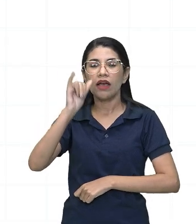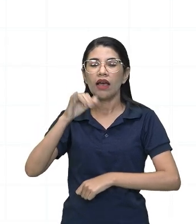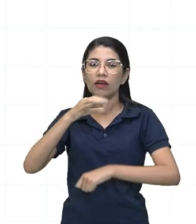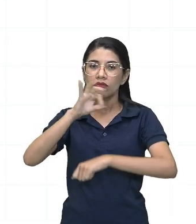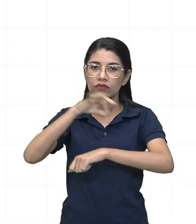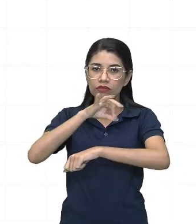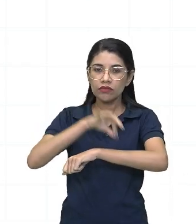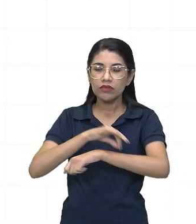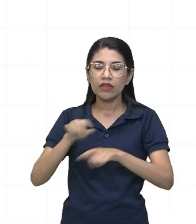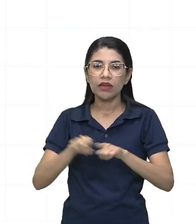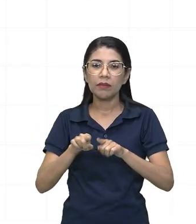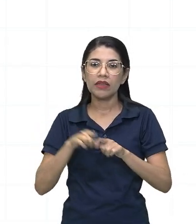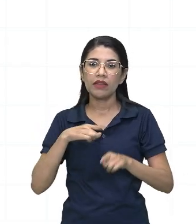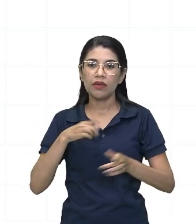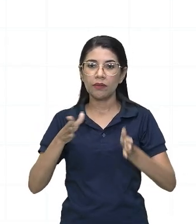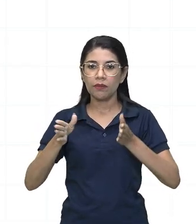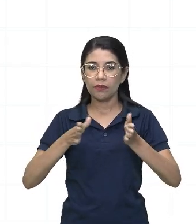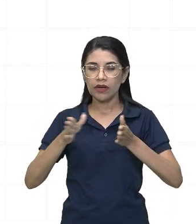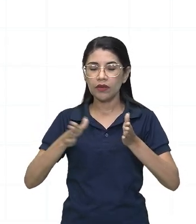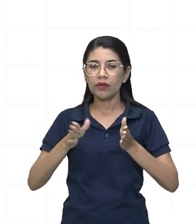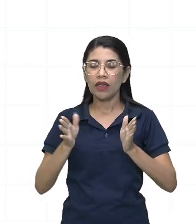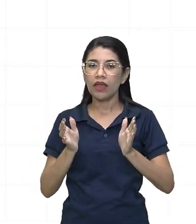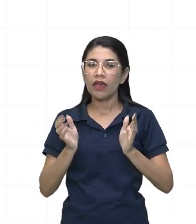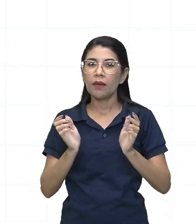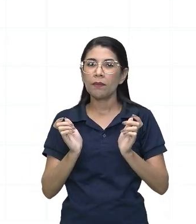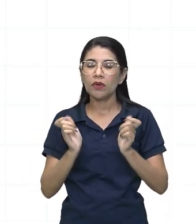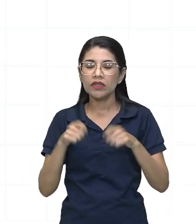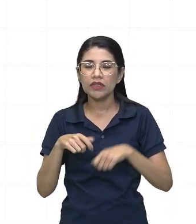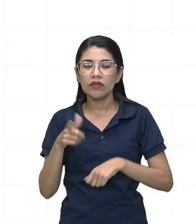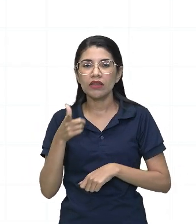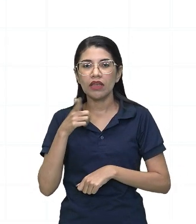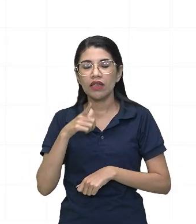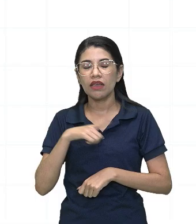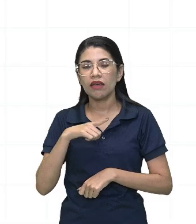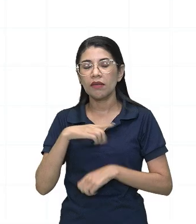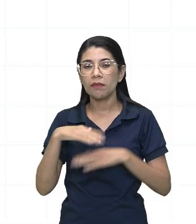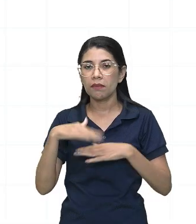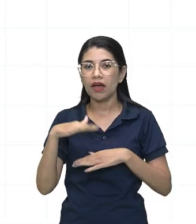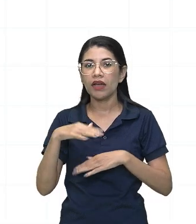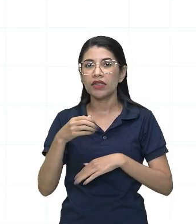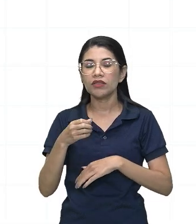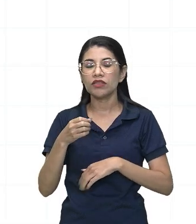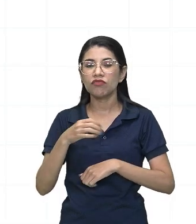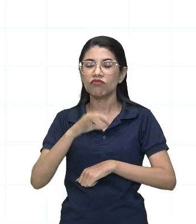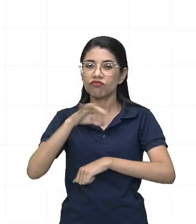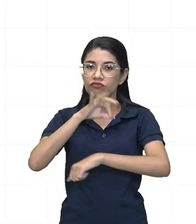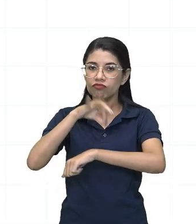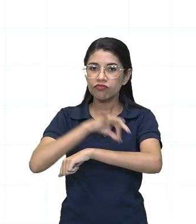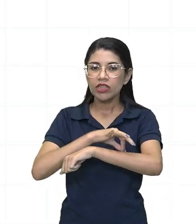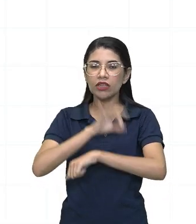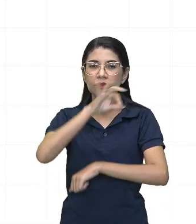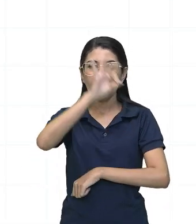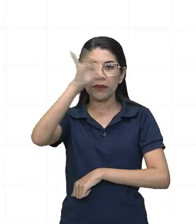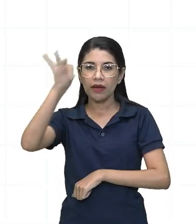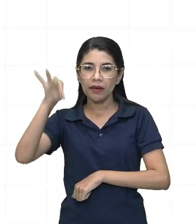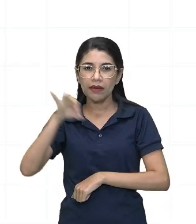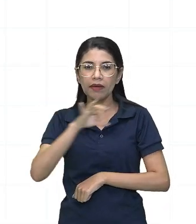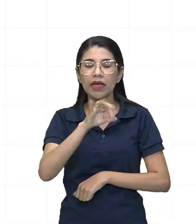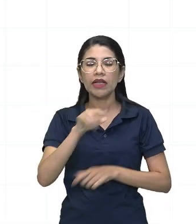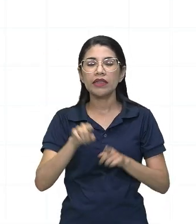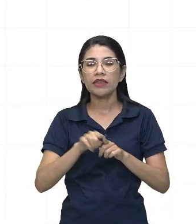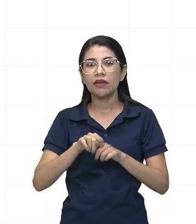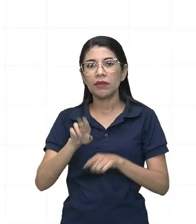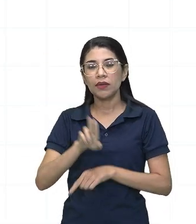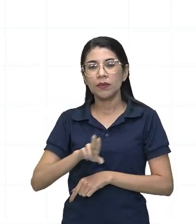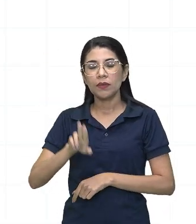é mais propício a ter uma maior quantidade de mosquitos, né? Fazer uso de roupas